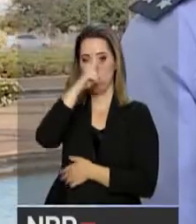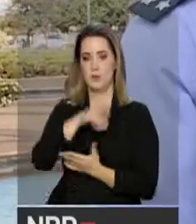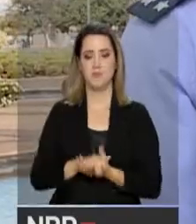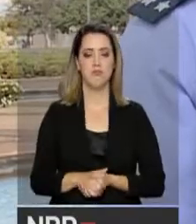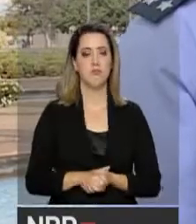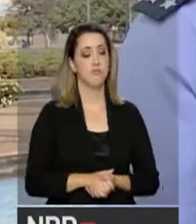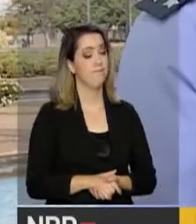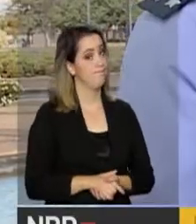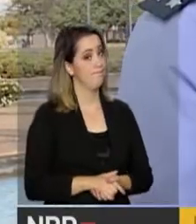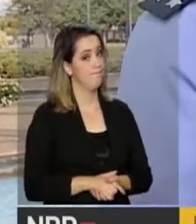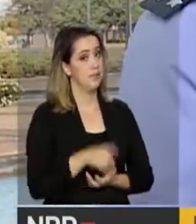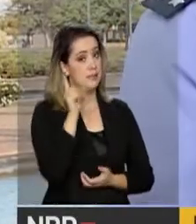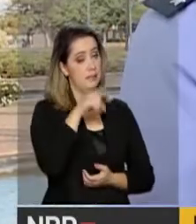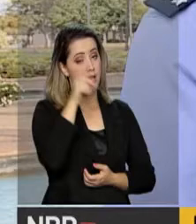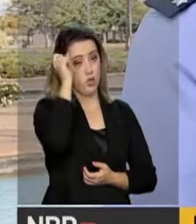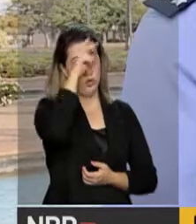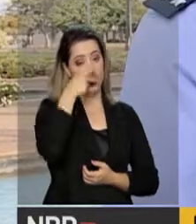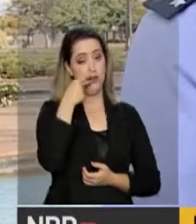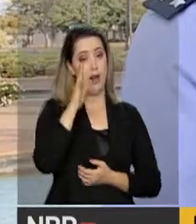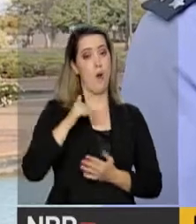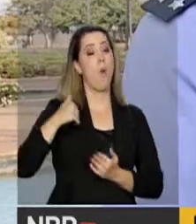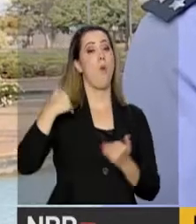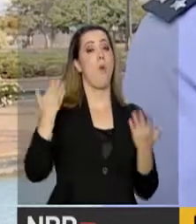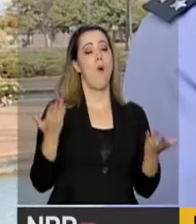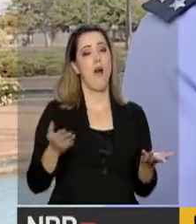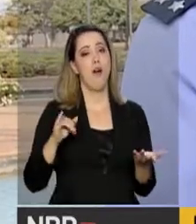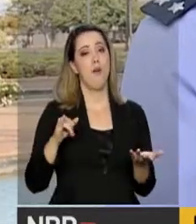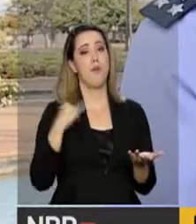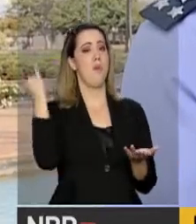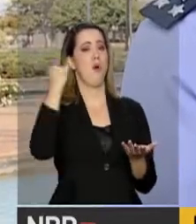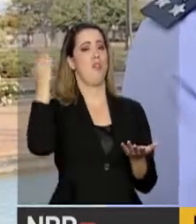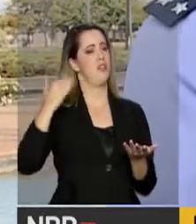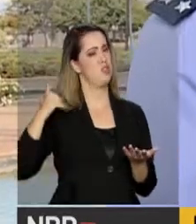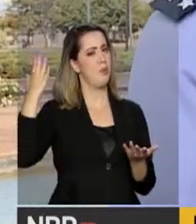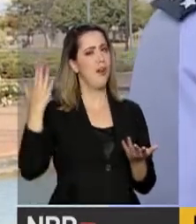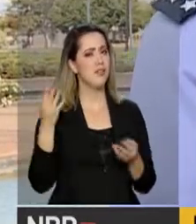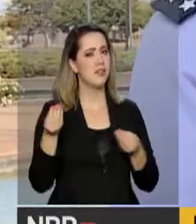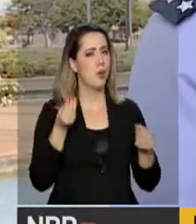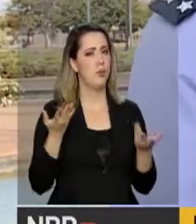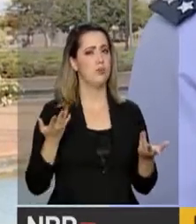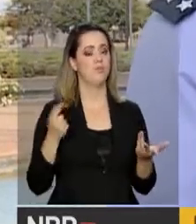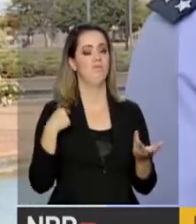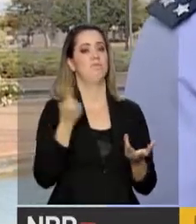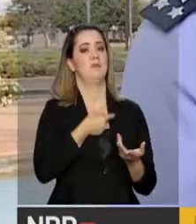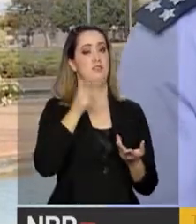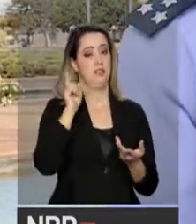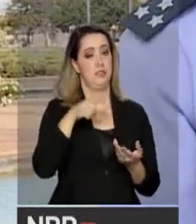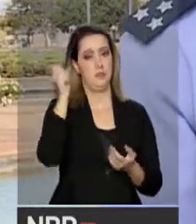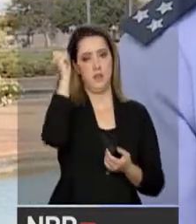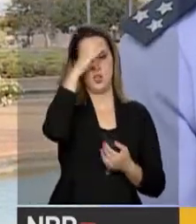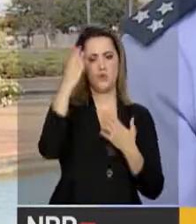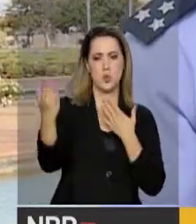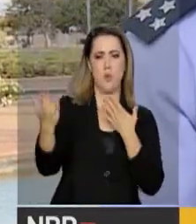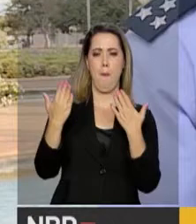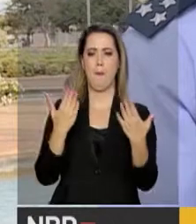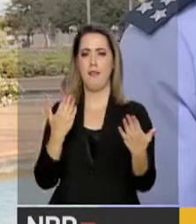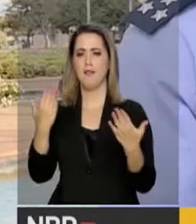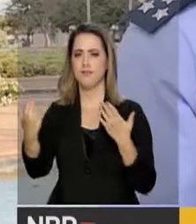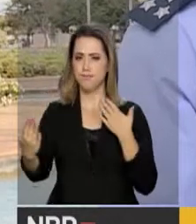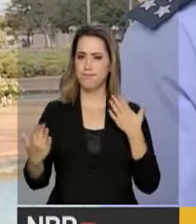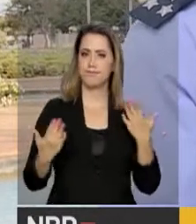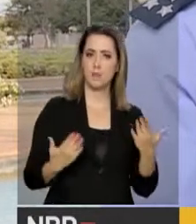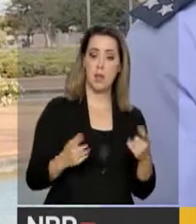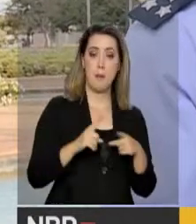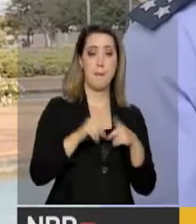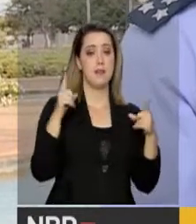difícil a gente citar qual foi o mais importante em termos de defesa. São várias atuações e nós não temos como comparar várias delas.